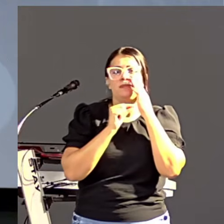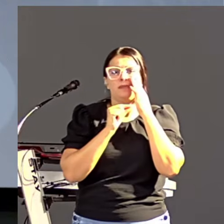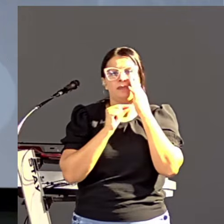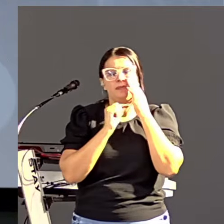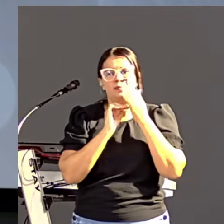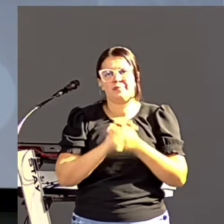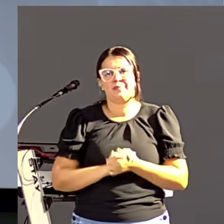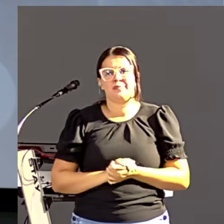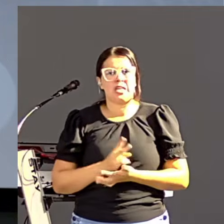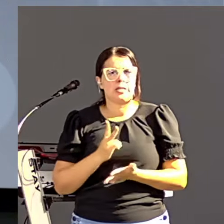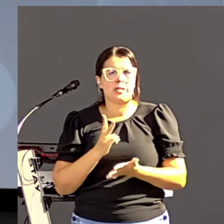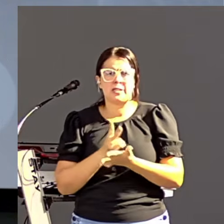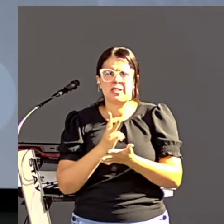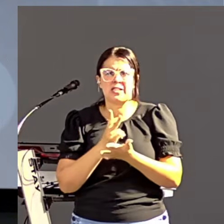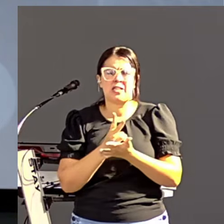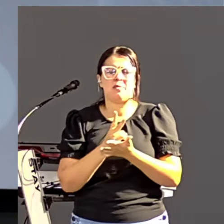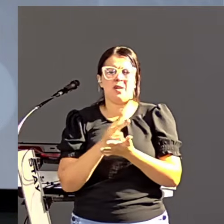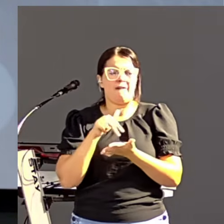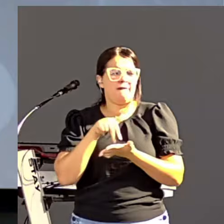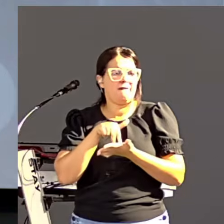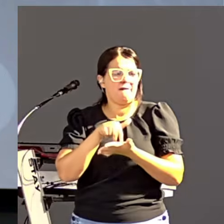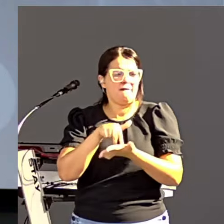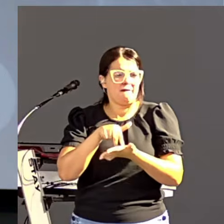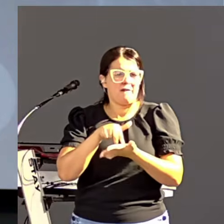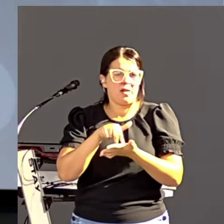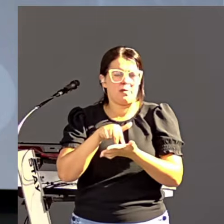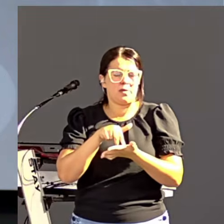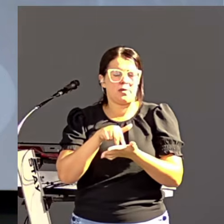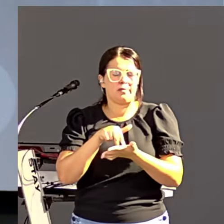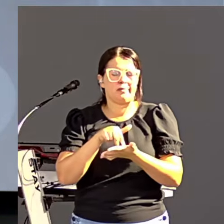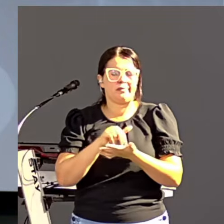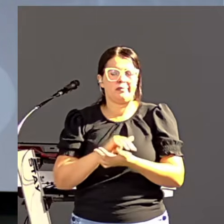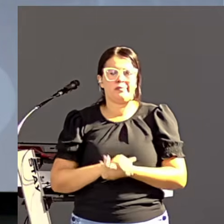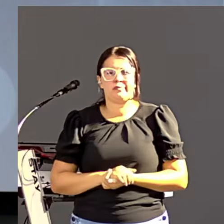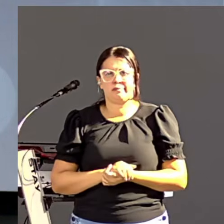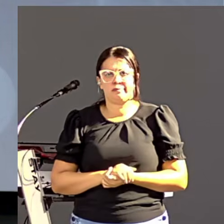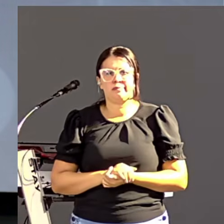Eles se mantiveram firmes por um tempo.